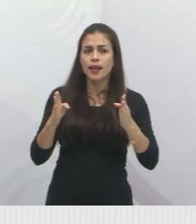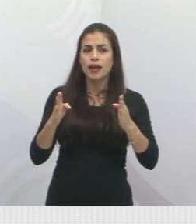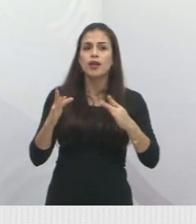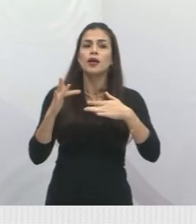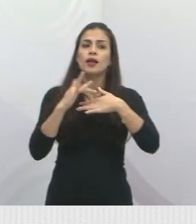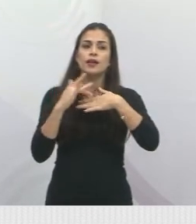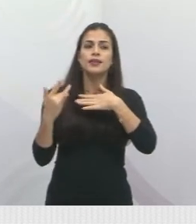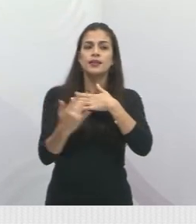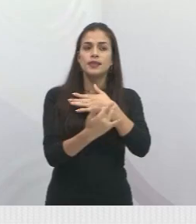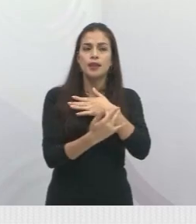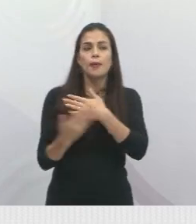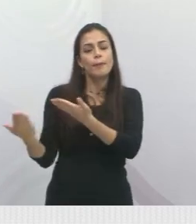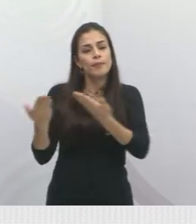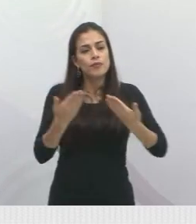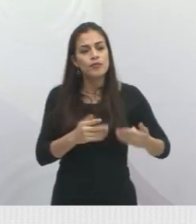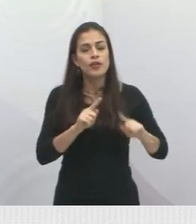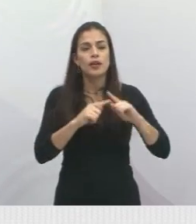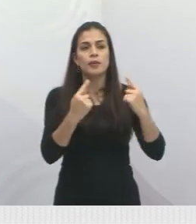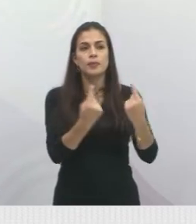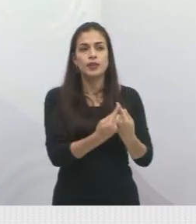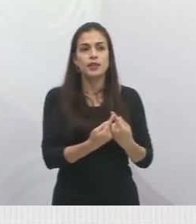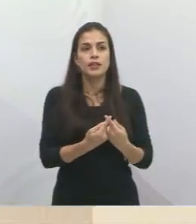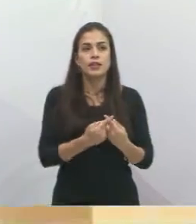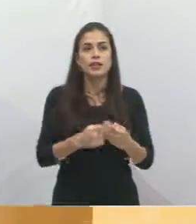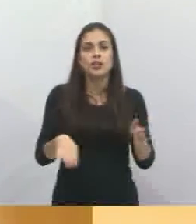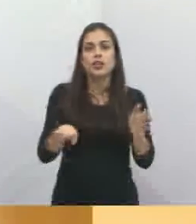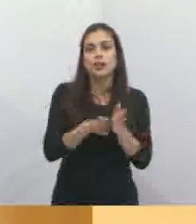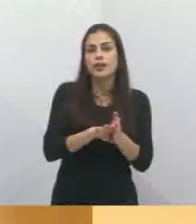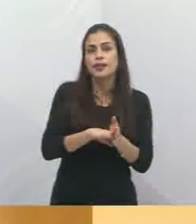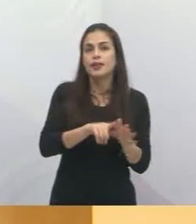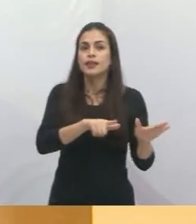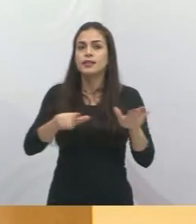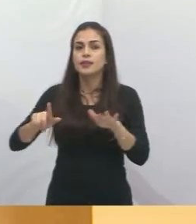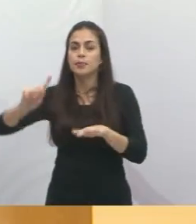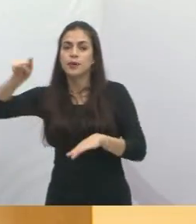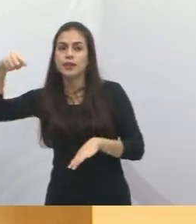vir até o nosso gabinete. Até a semana que vem, uma boa tarde a todos.